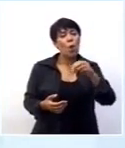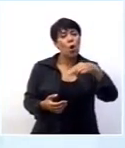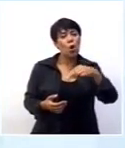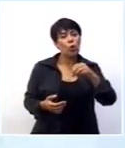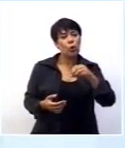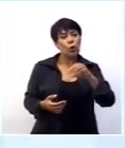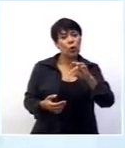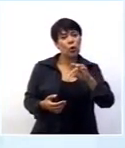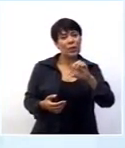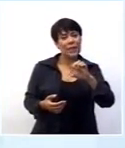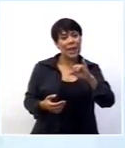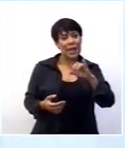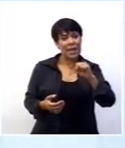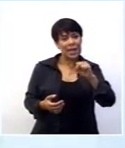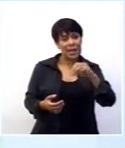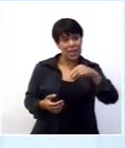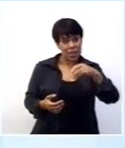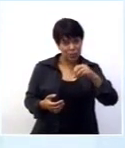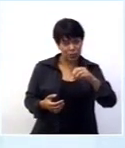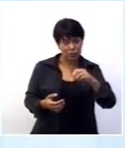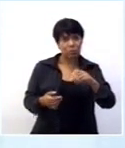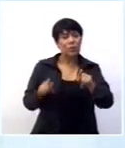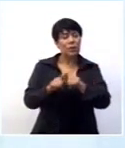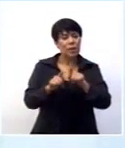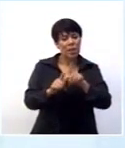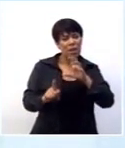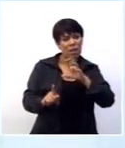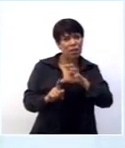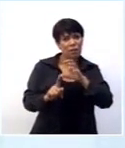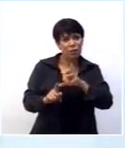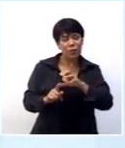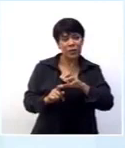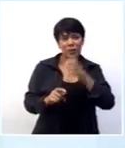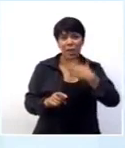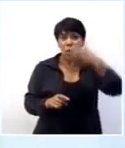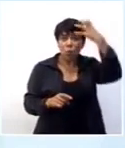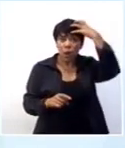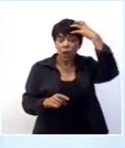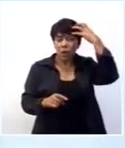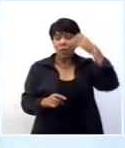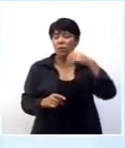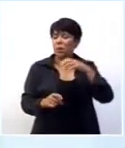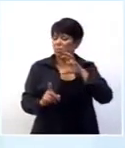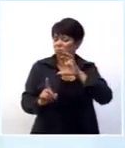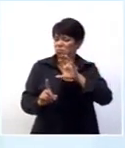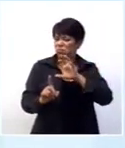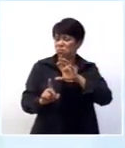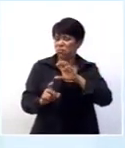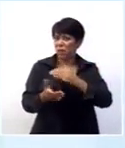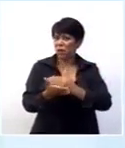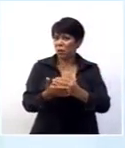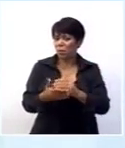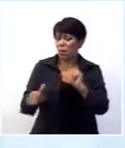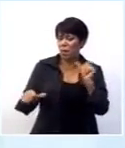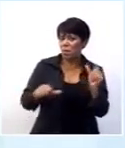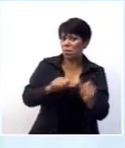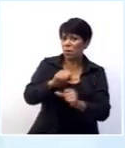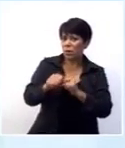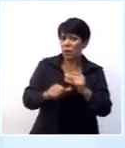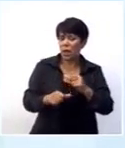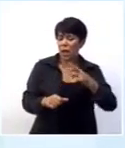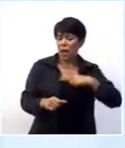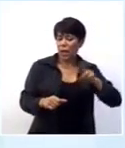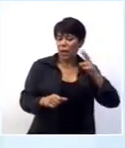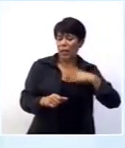monoteísta acaba influenciando a figura do Amós IV. E ele vai fazer algumas mudanças dentro da religião